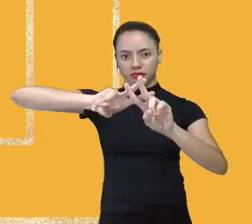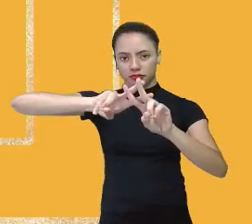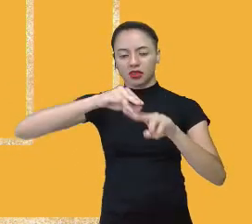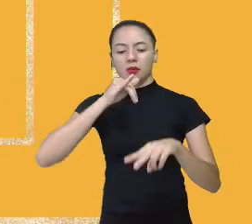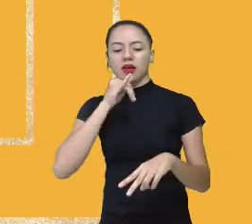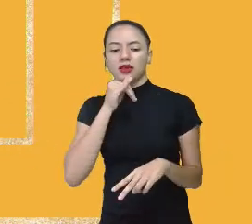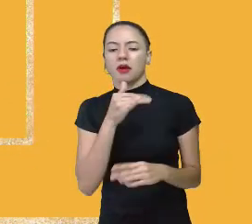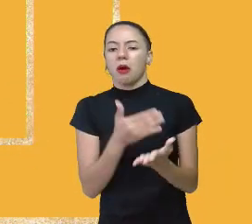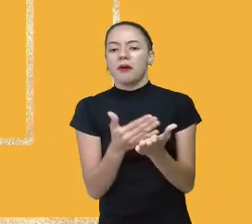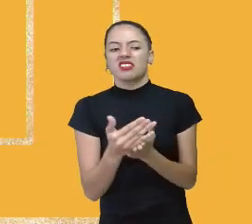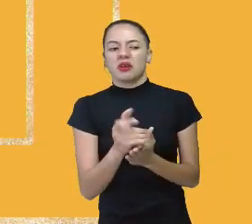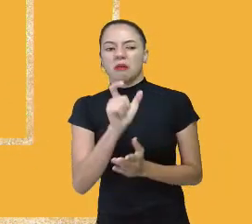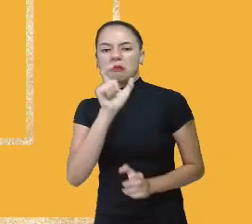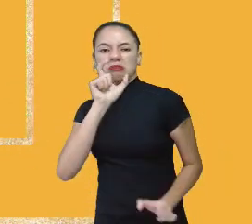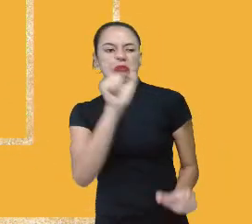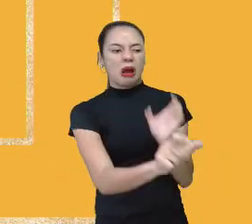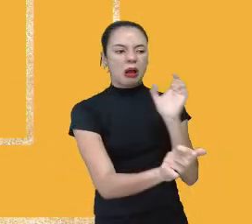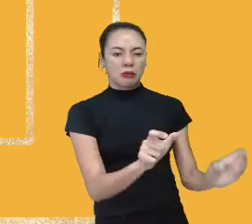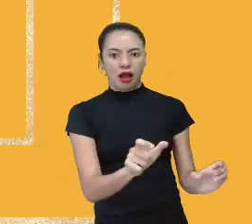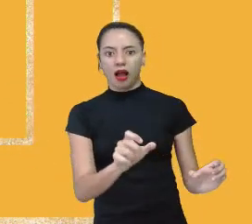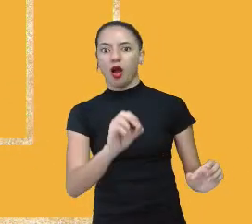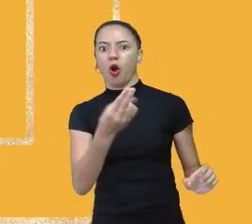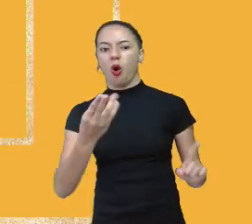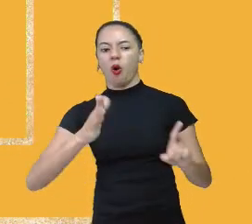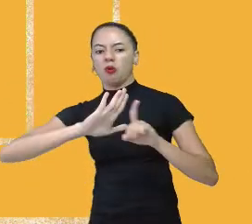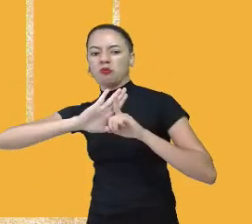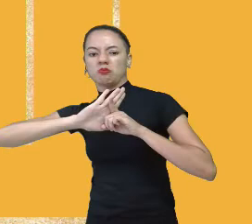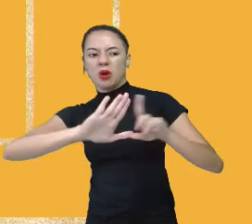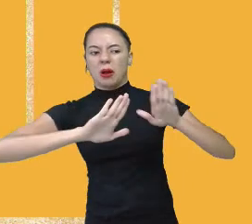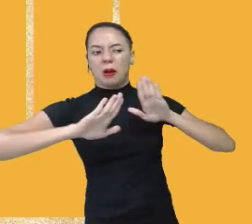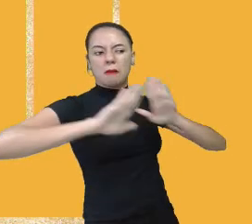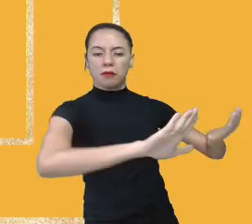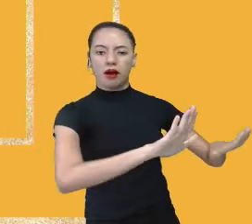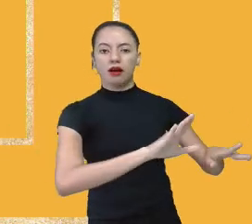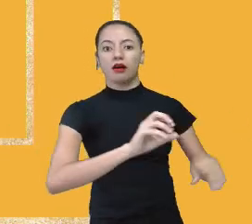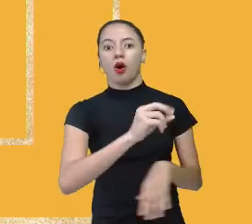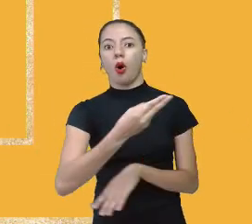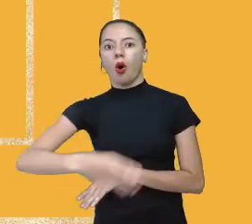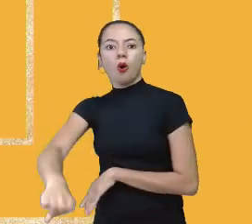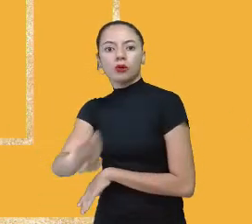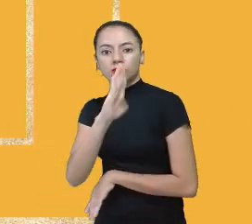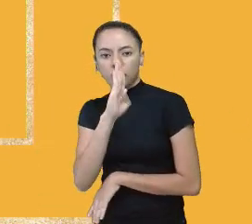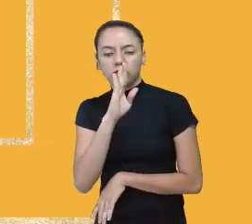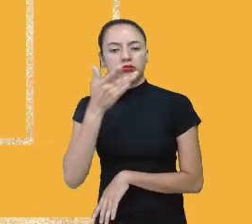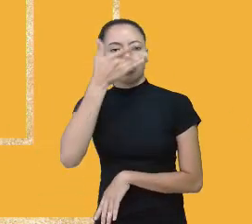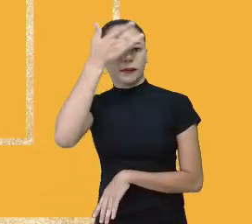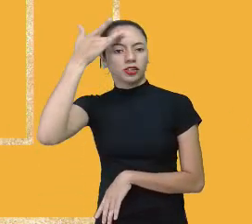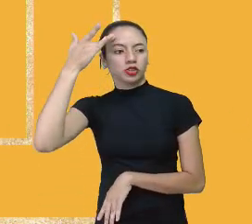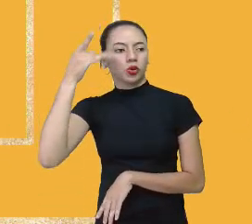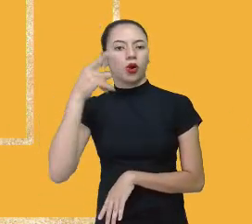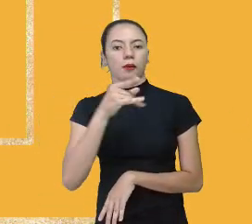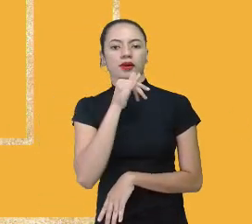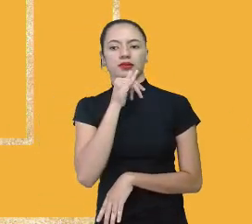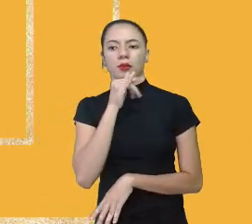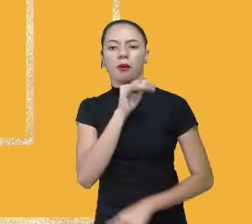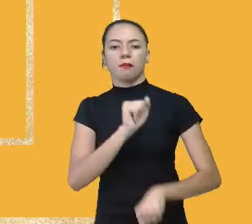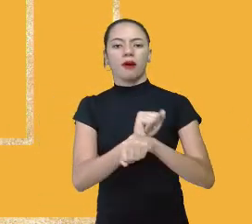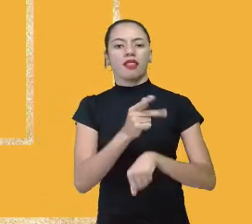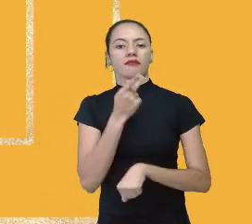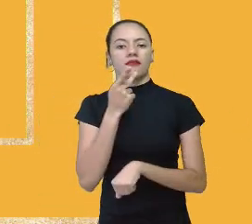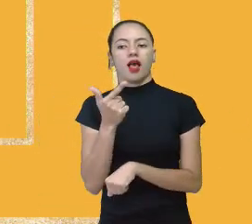mais forte, às vezes com um empurrão, às vezes com um silenciamento, né? Uma pessoa vai, fica sem falar com a outra,